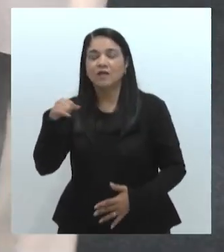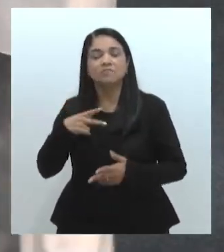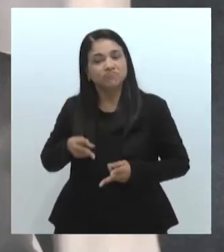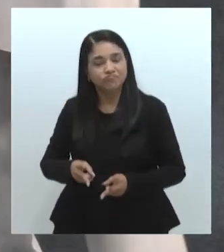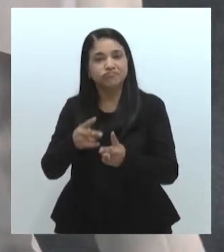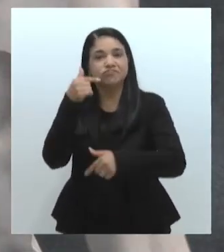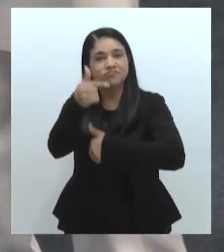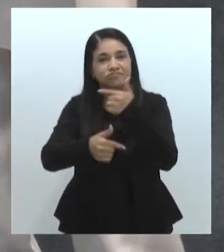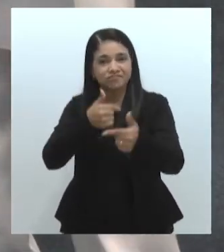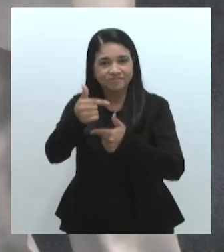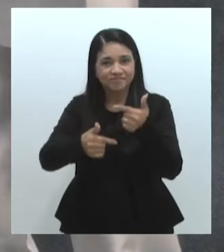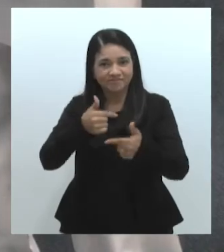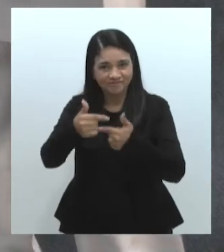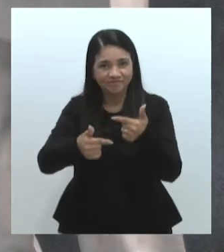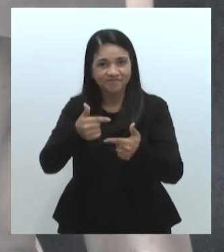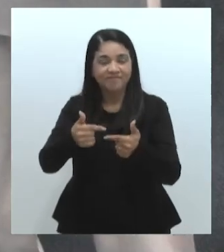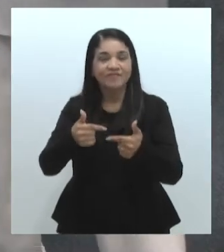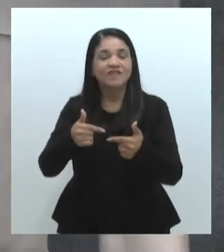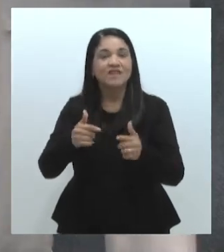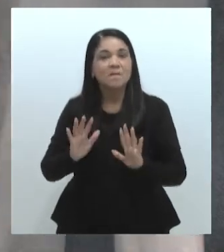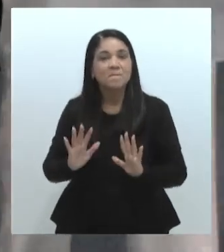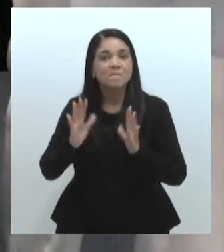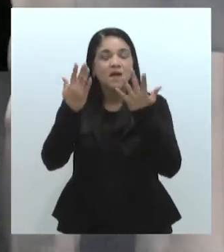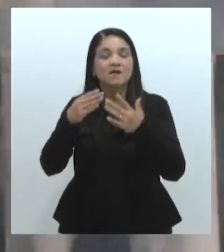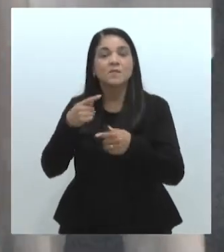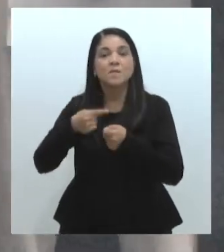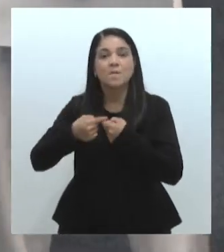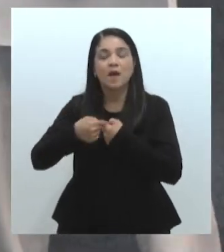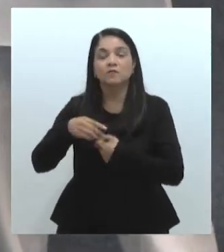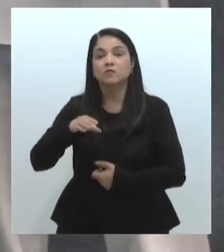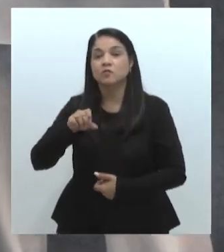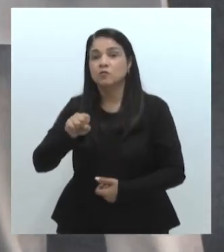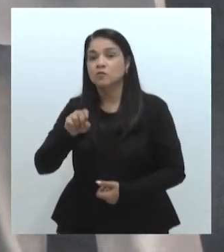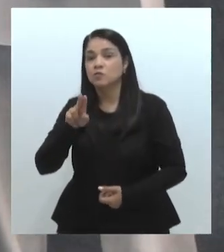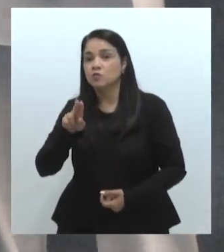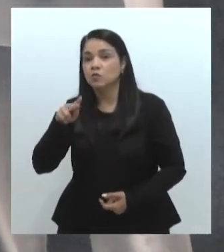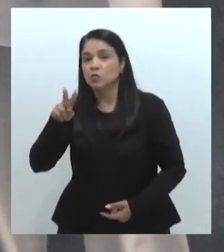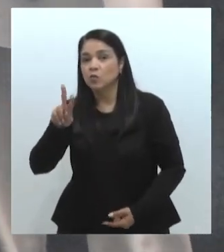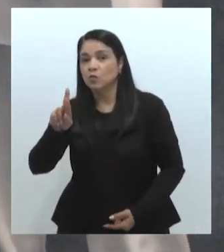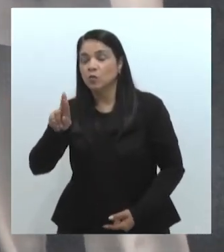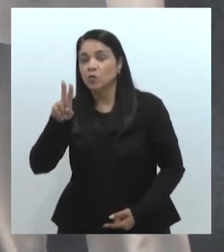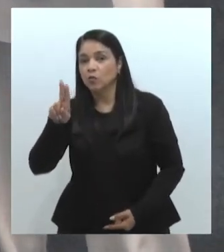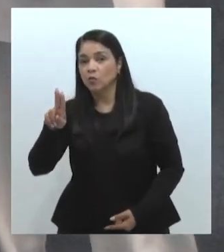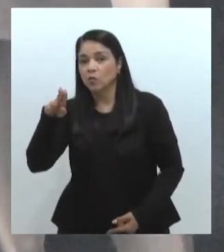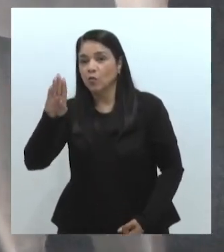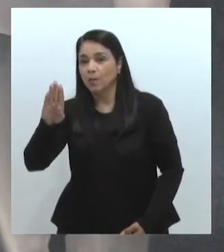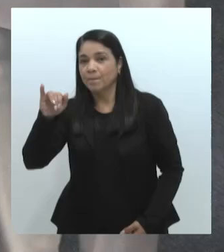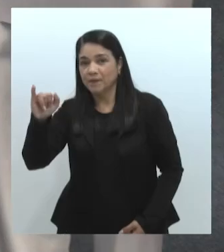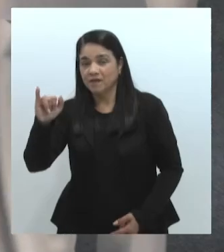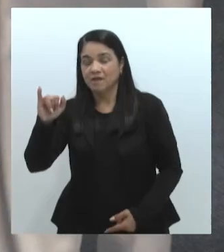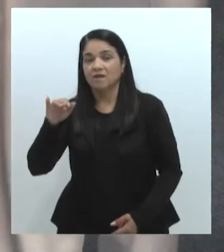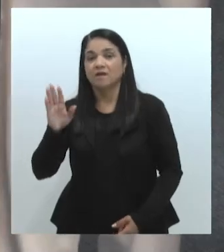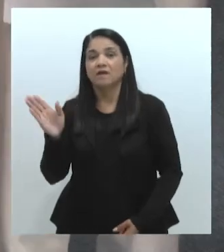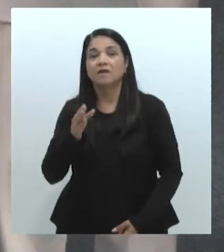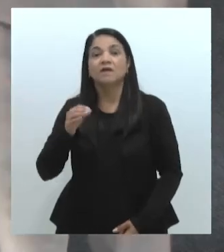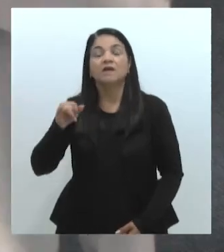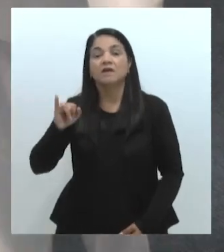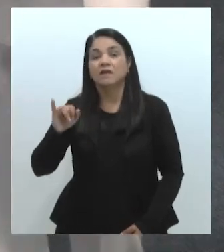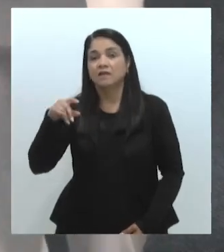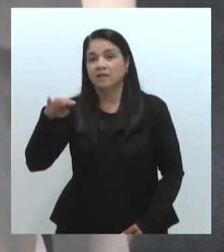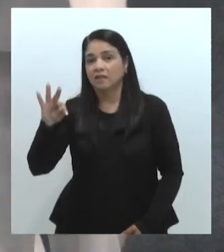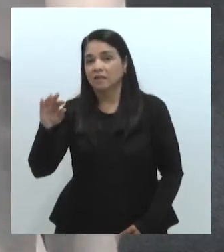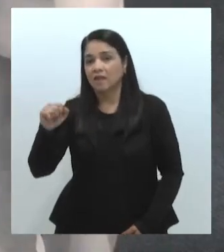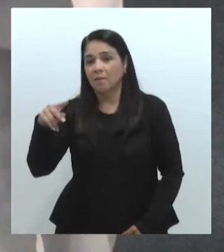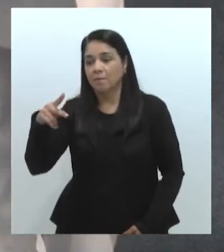quero dar um salve aqui para o bairro do Surubi, lá em Itaperuna, um bairro que tem uma mestra da cultura popular